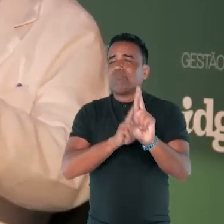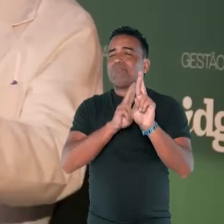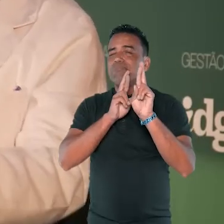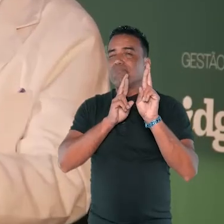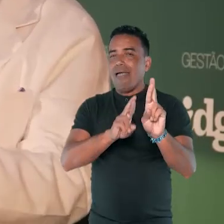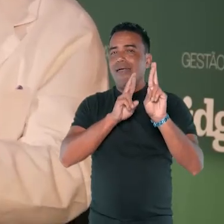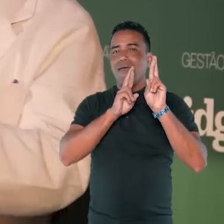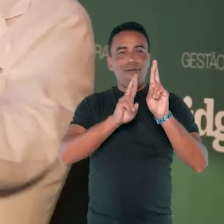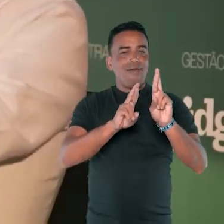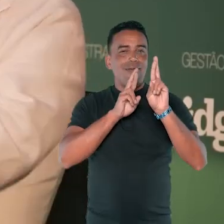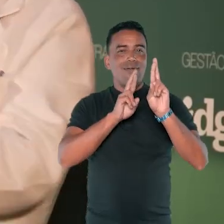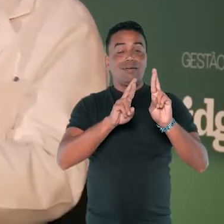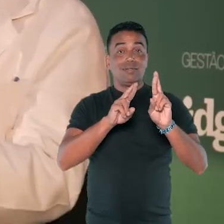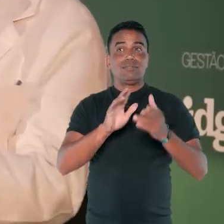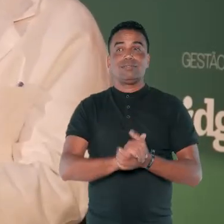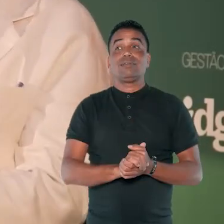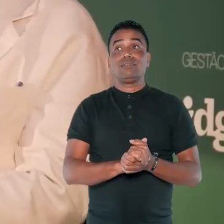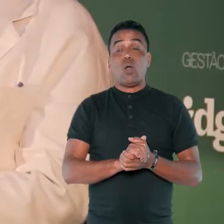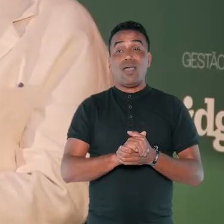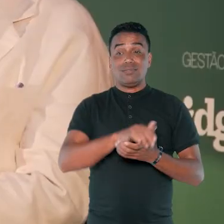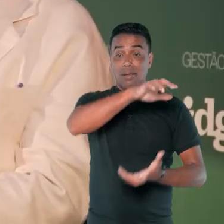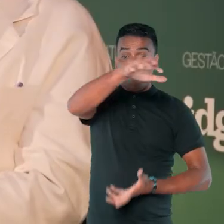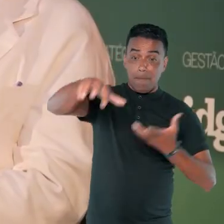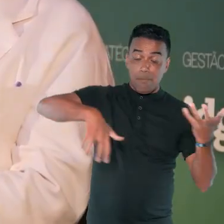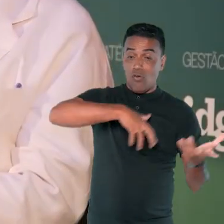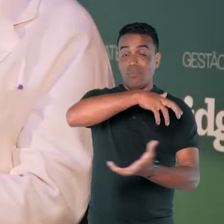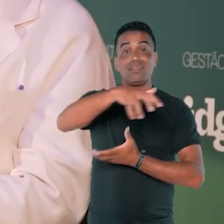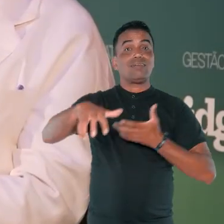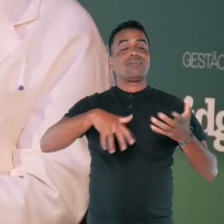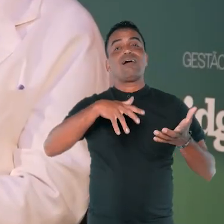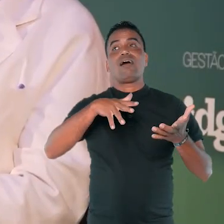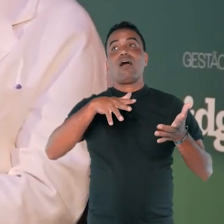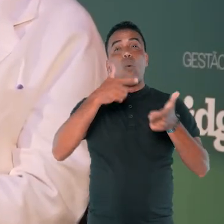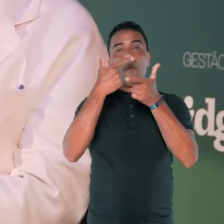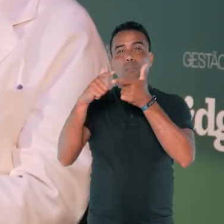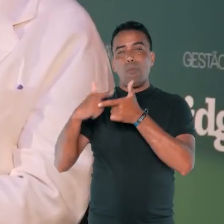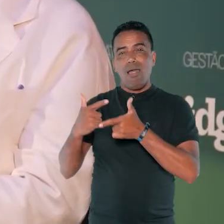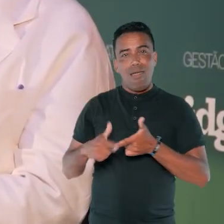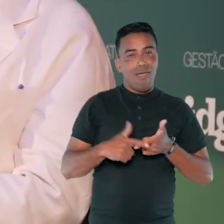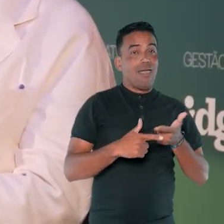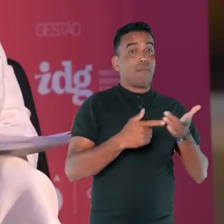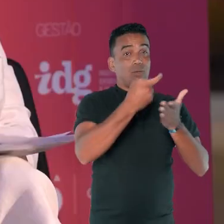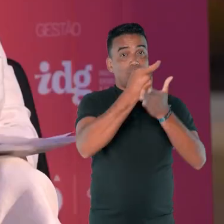movimentação, todos os problemas, né, que o poeta aponta,